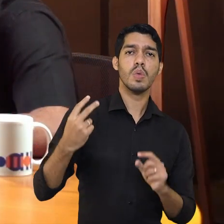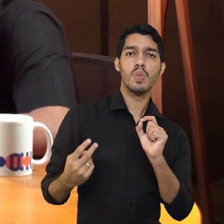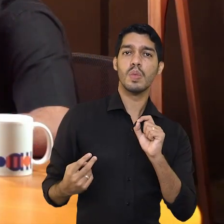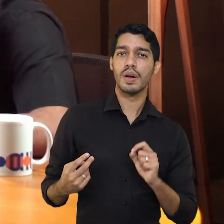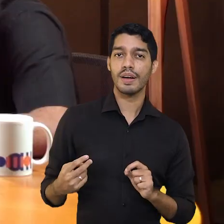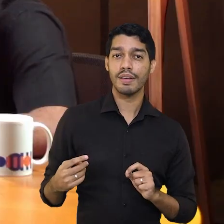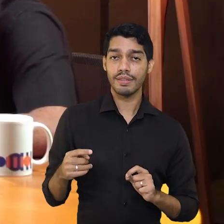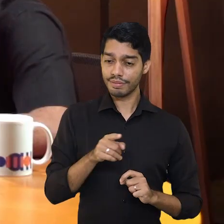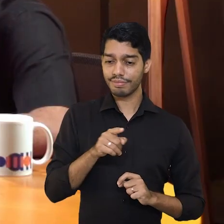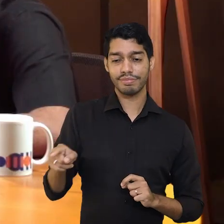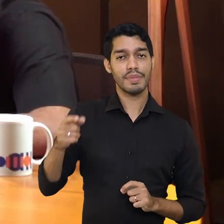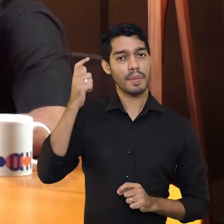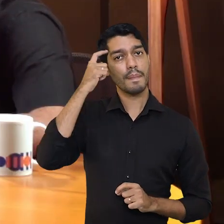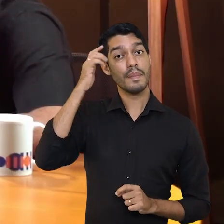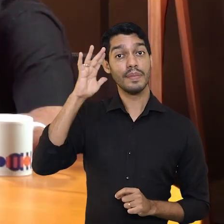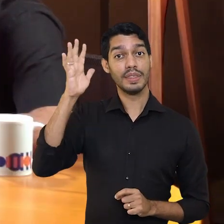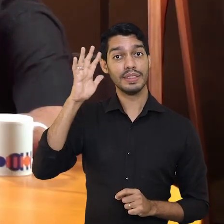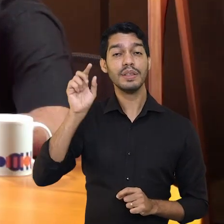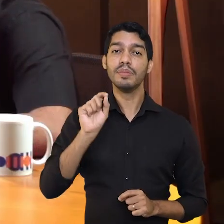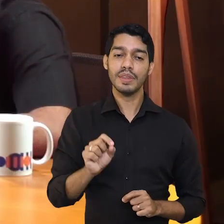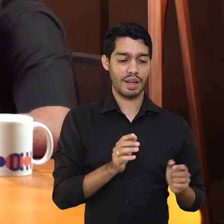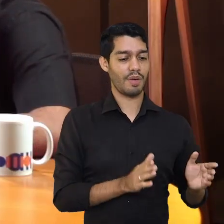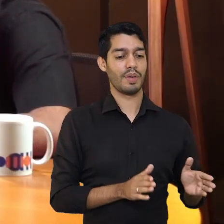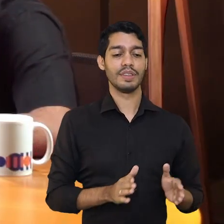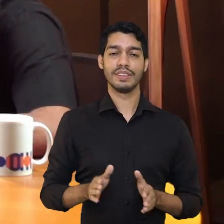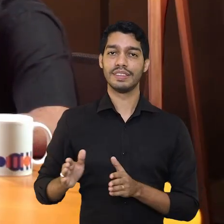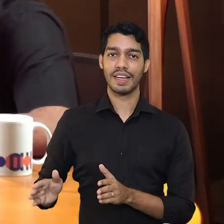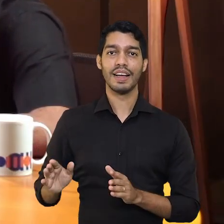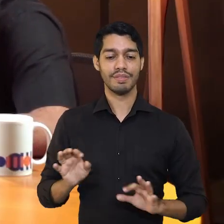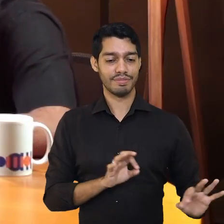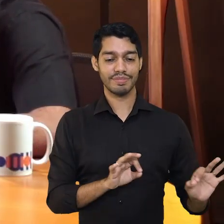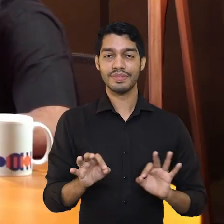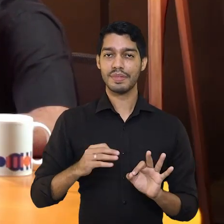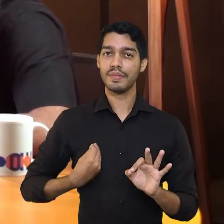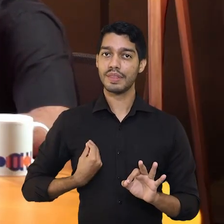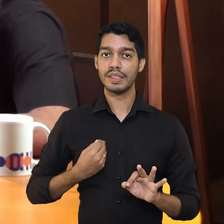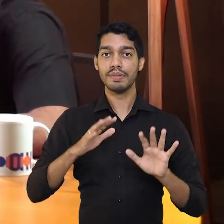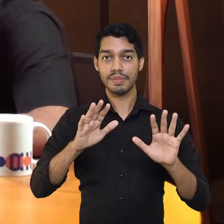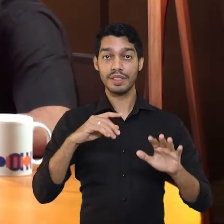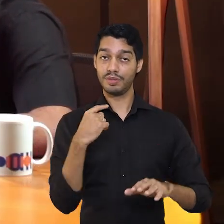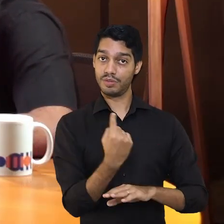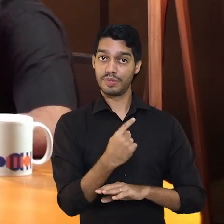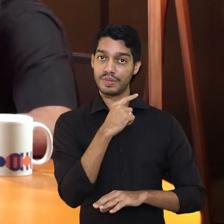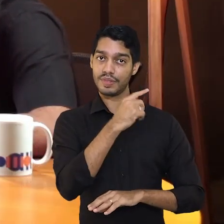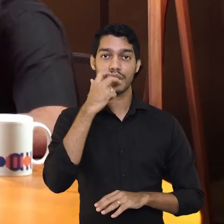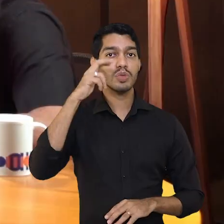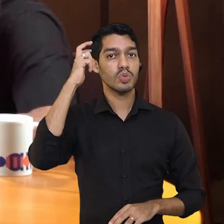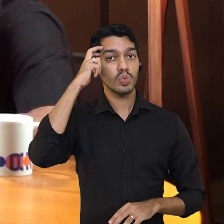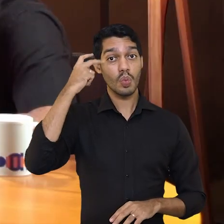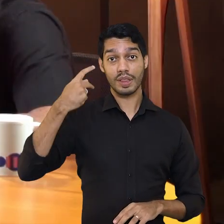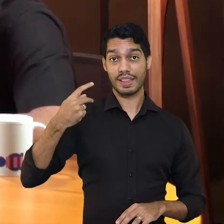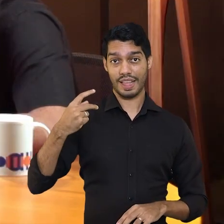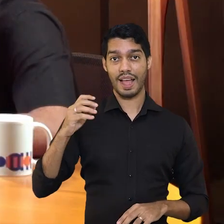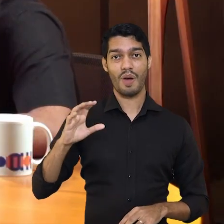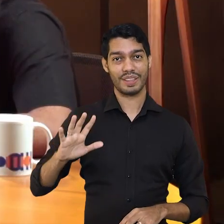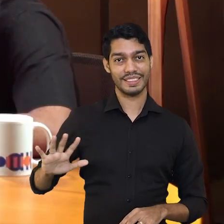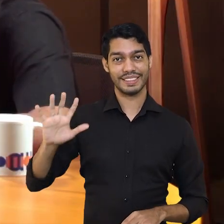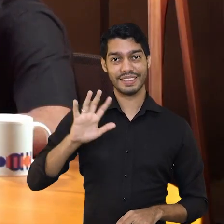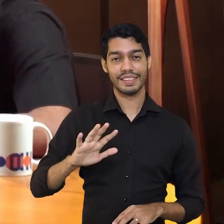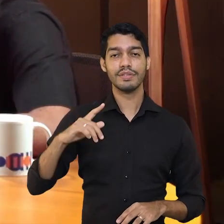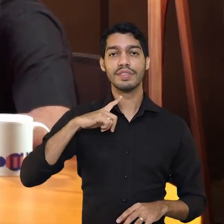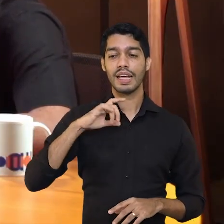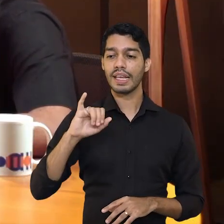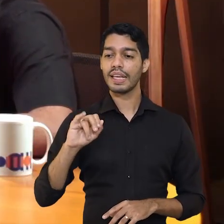E eles pensam sobre isso numa perspectiva, novamente, de organização de vida, não tem a ver com o mundo do trabalho. Mas a gente, na nossa cultura ocidental,